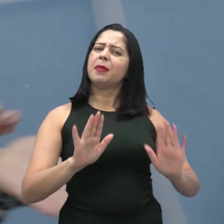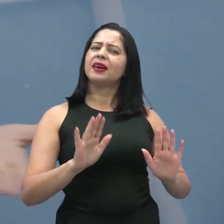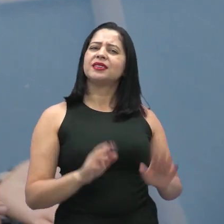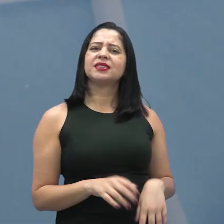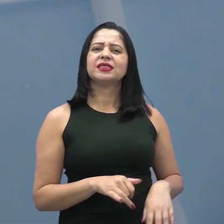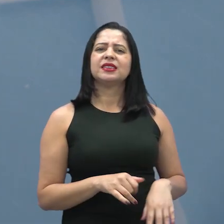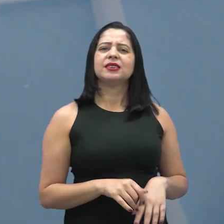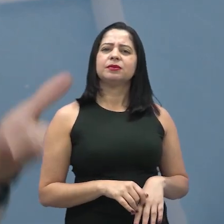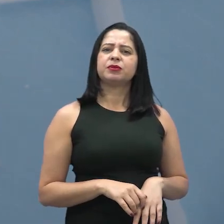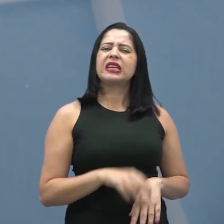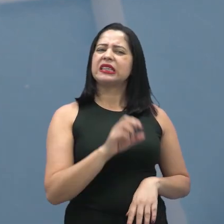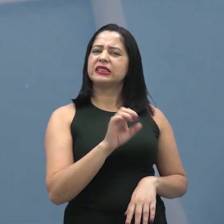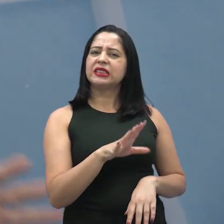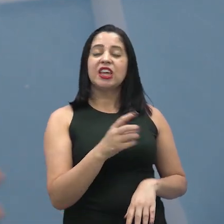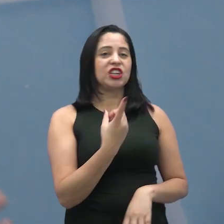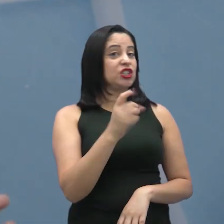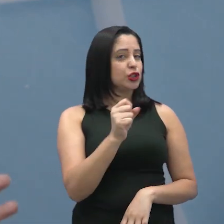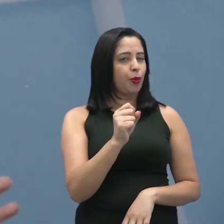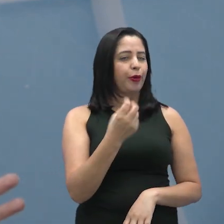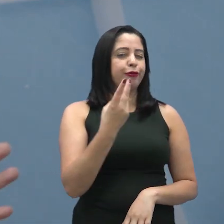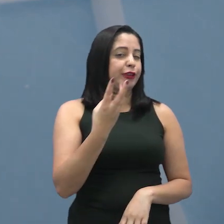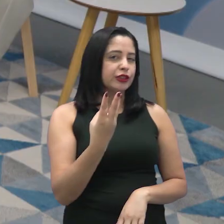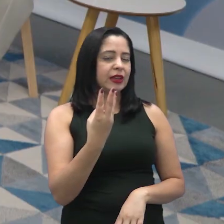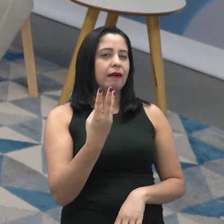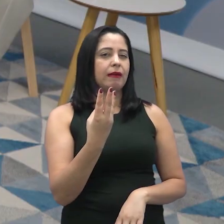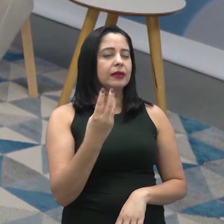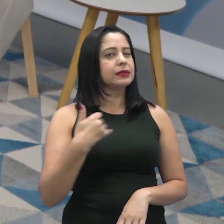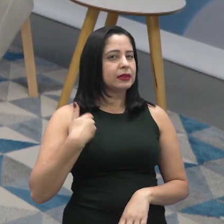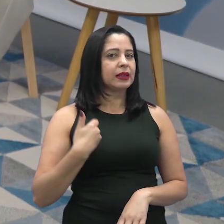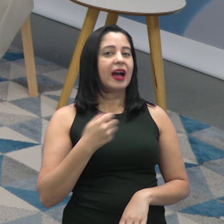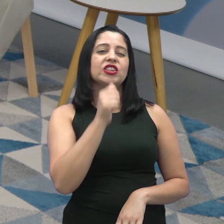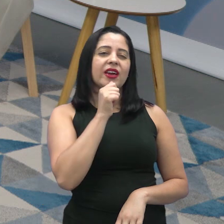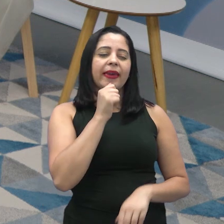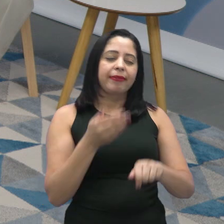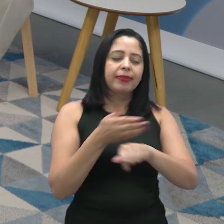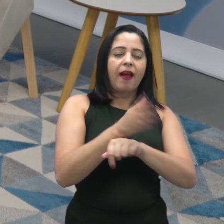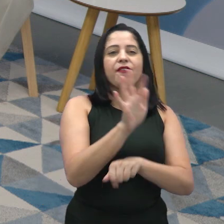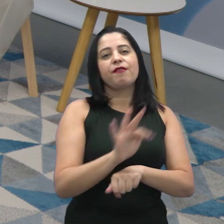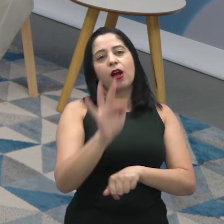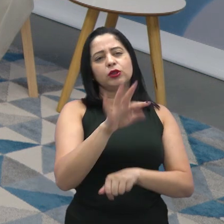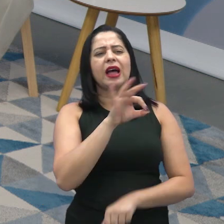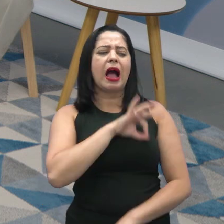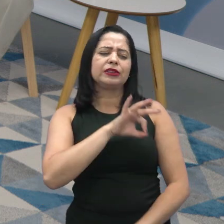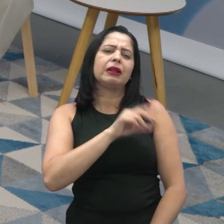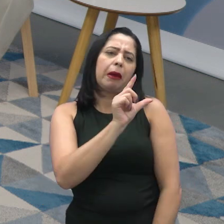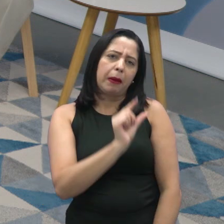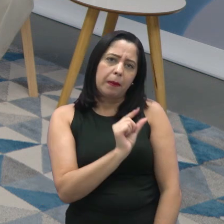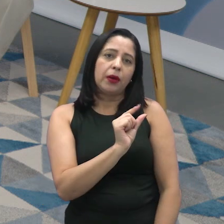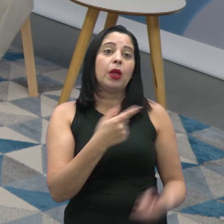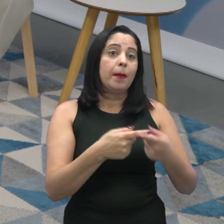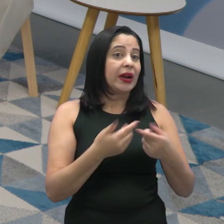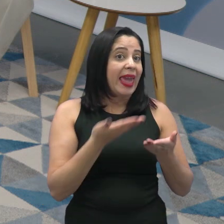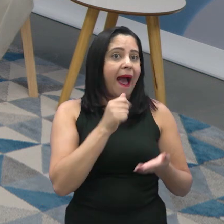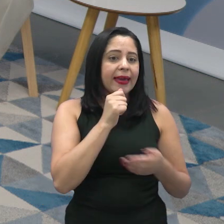dos 18 aos 23 anos, muitos ainda estão na universidade, né? O salário é menor, estão ali iniciando sua